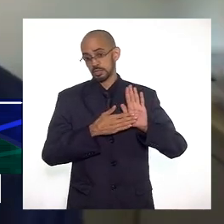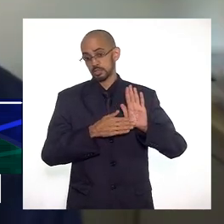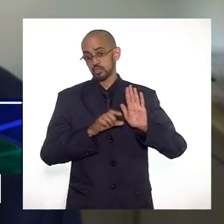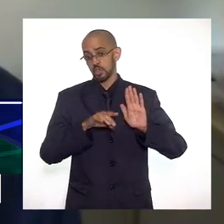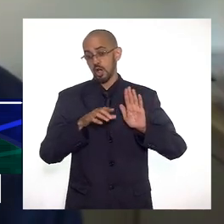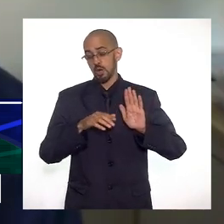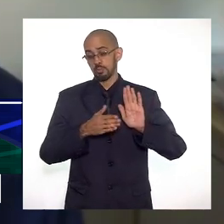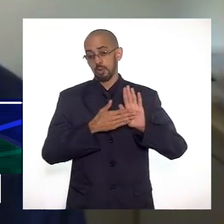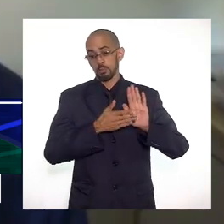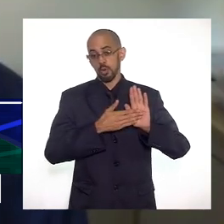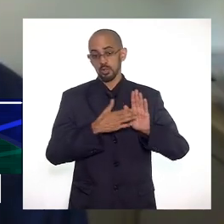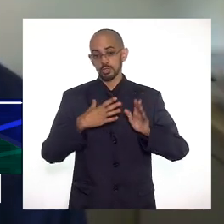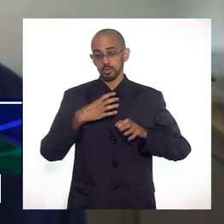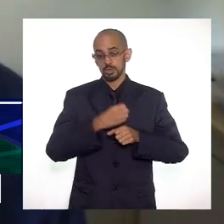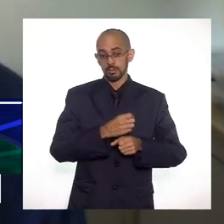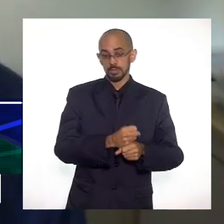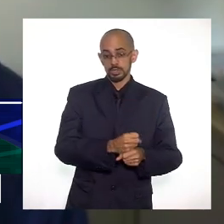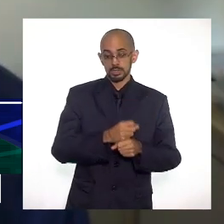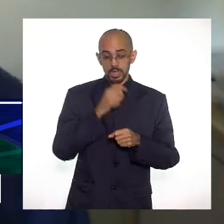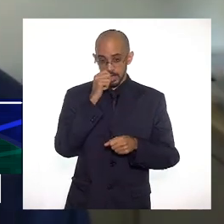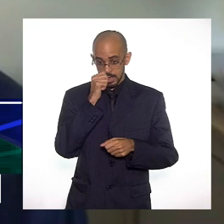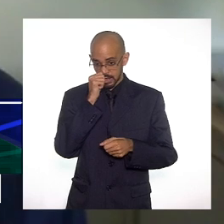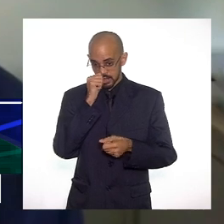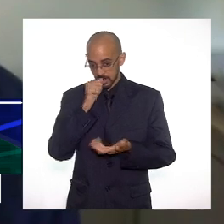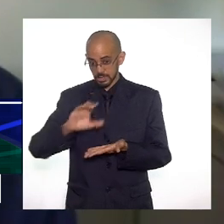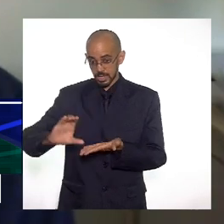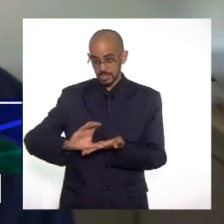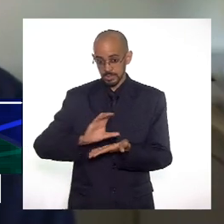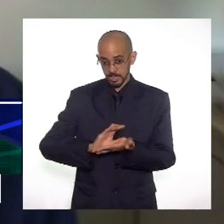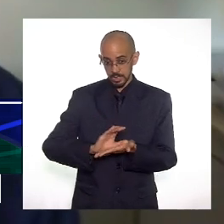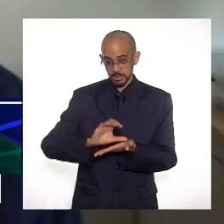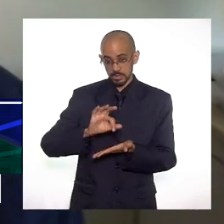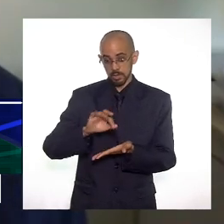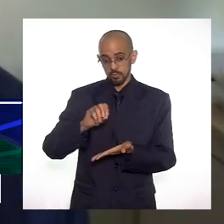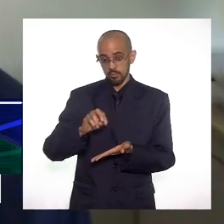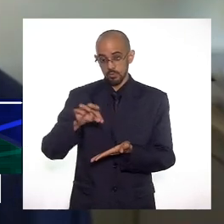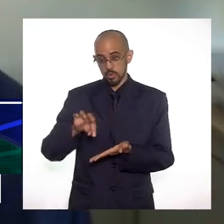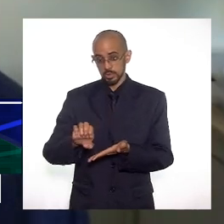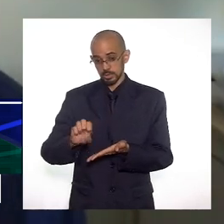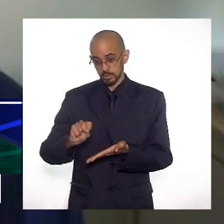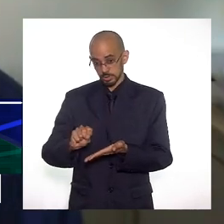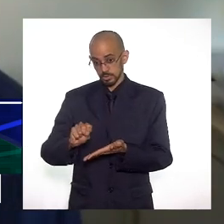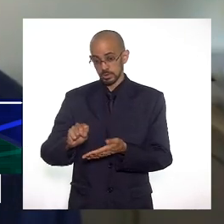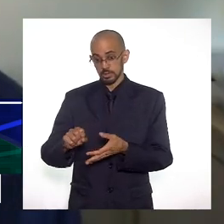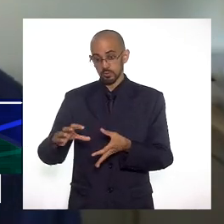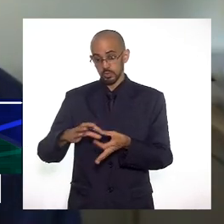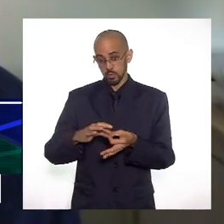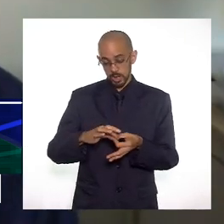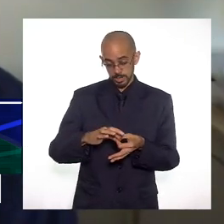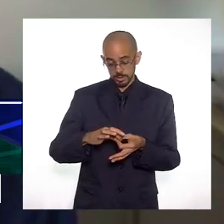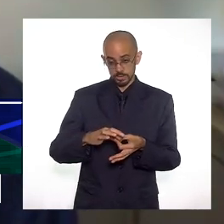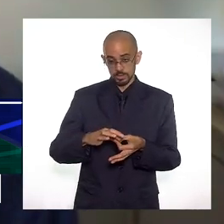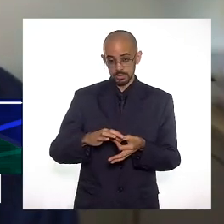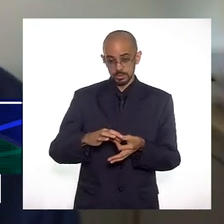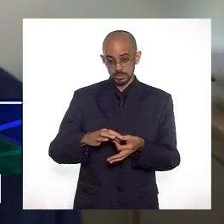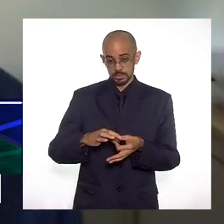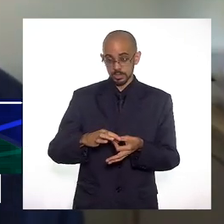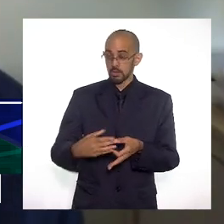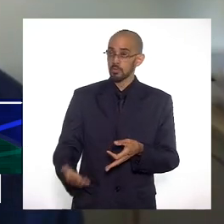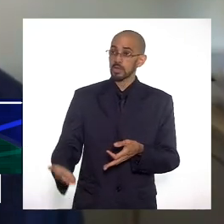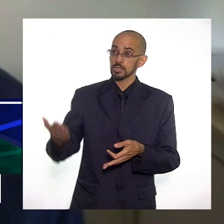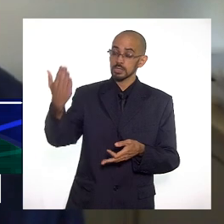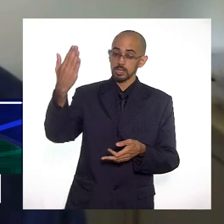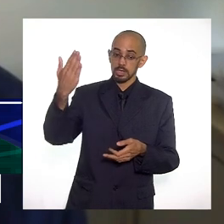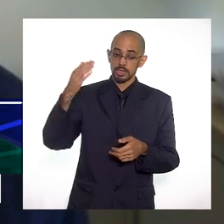contabilizar as receitas das fontes vinculadas. E Vossa Excelência, só para o senhor presidente, para concluir, foi extremamente